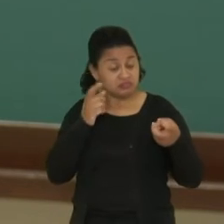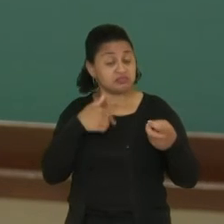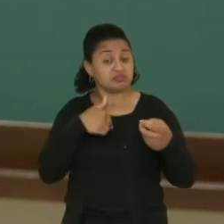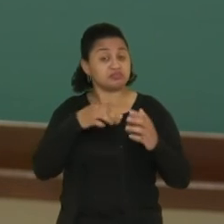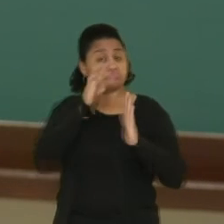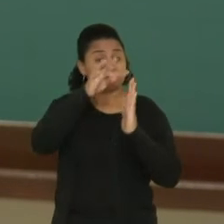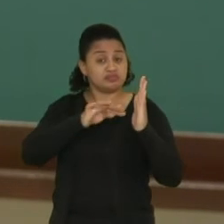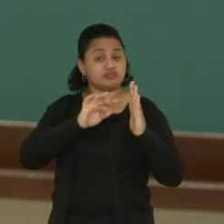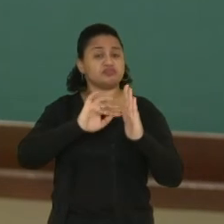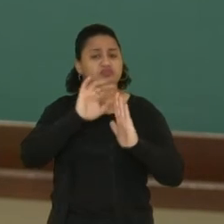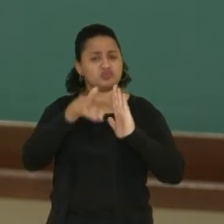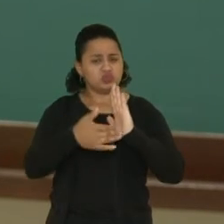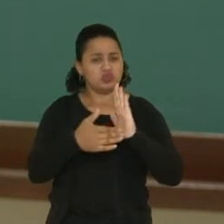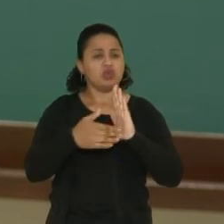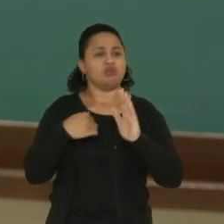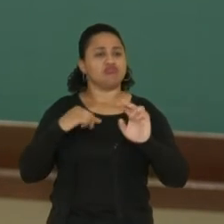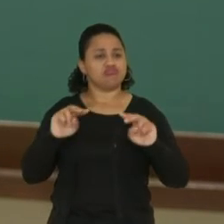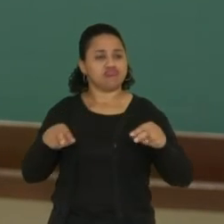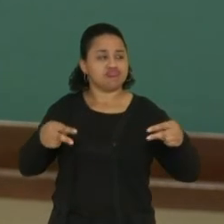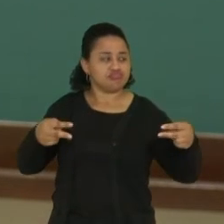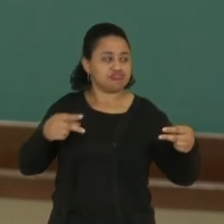pode acessar aqui, ó, o